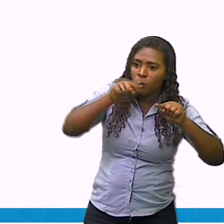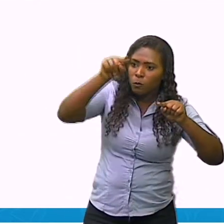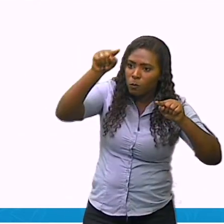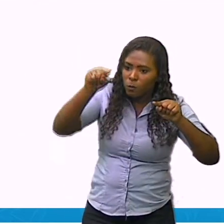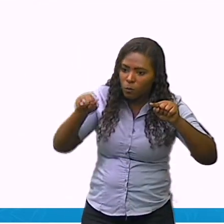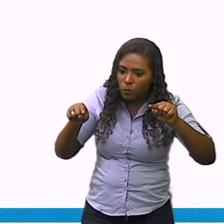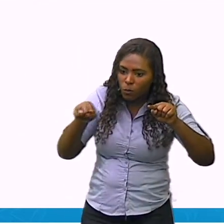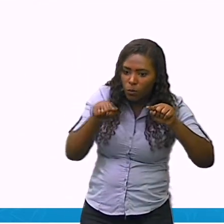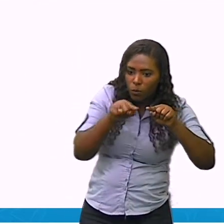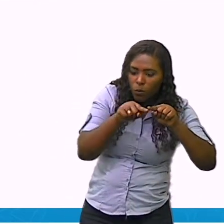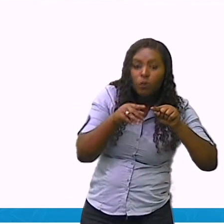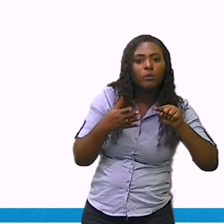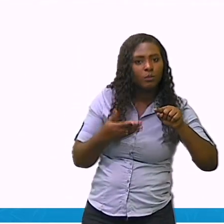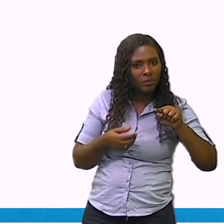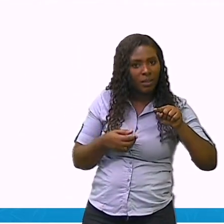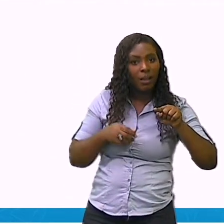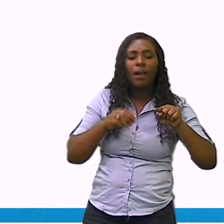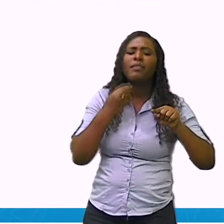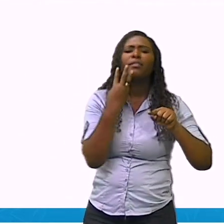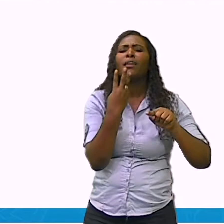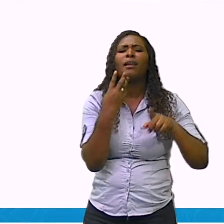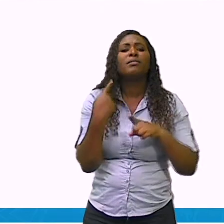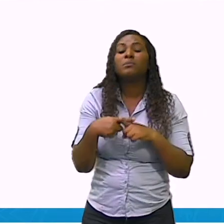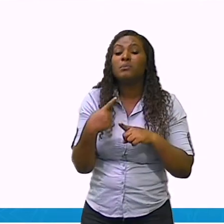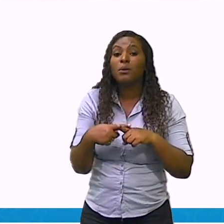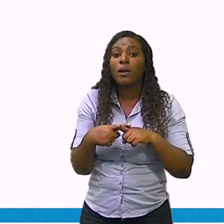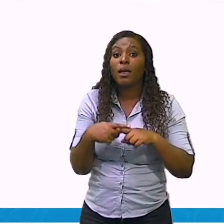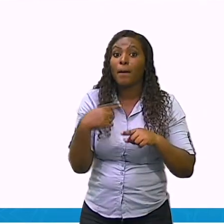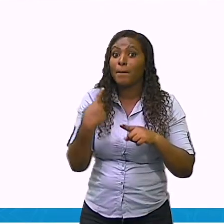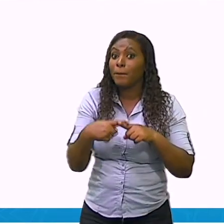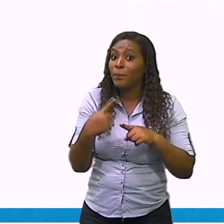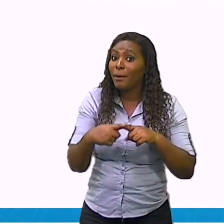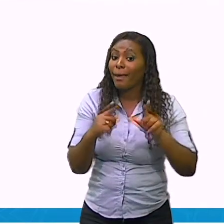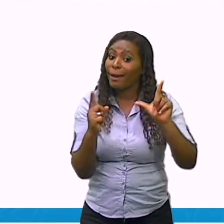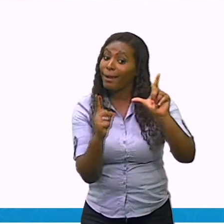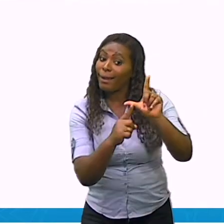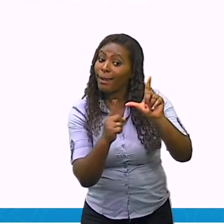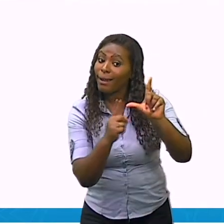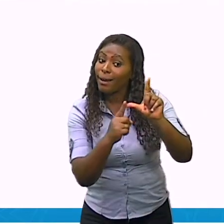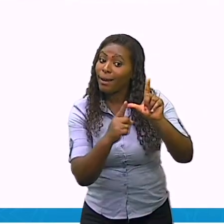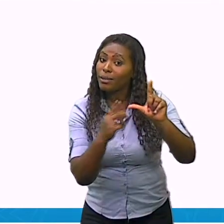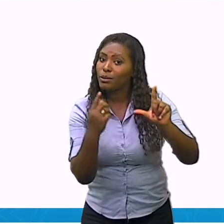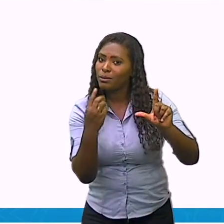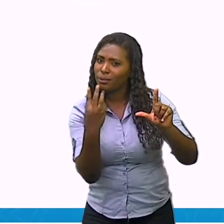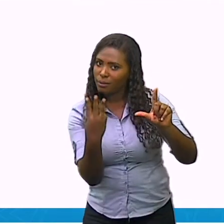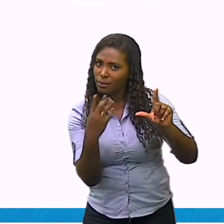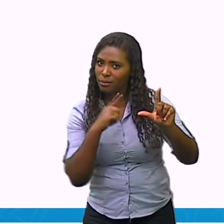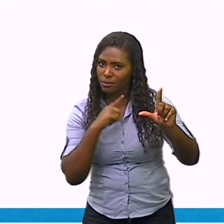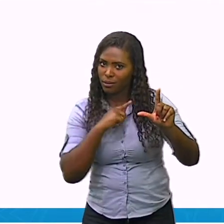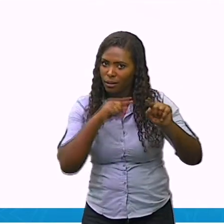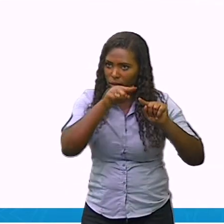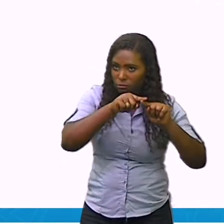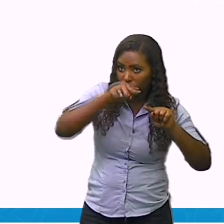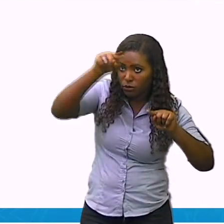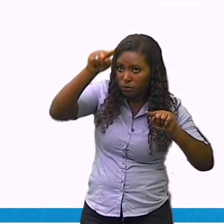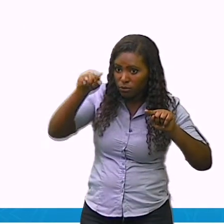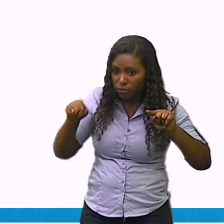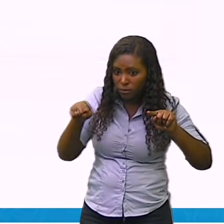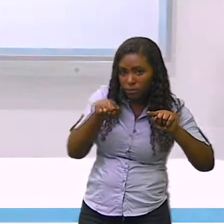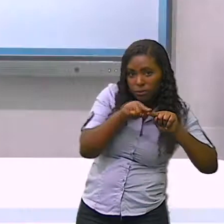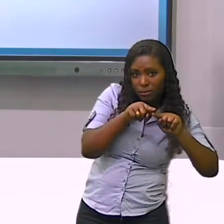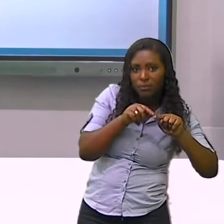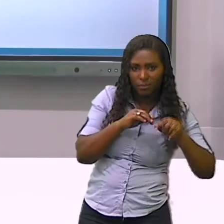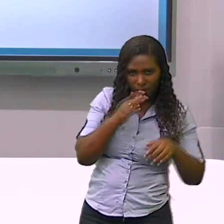Medida 5, 3 vezes 5, 15. E 6, 3 vezes 6, 18. Então, o que